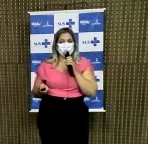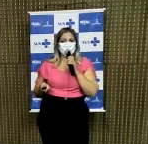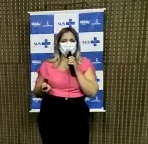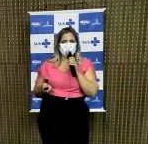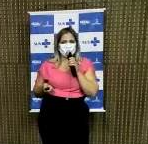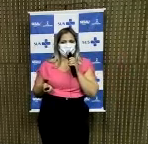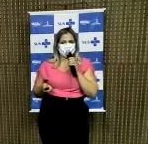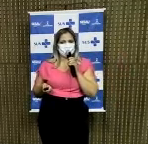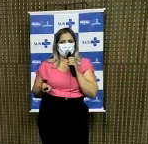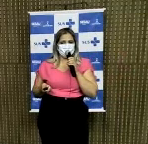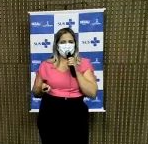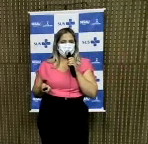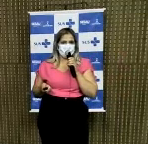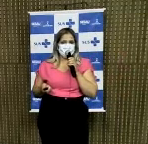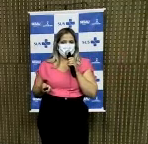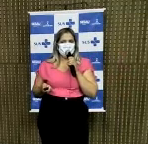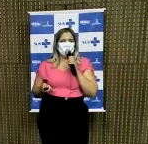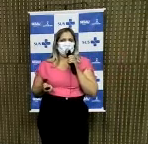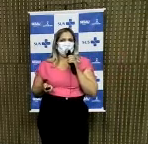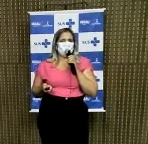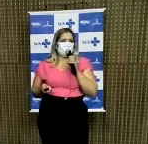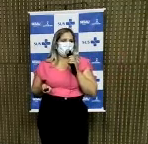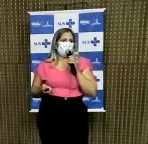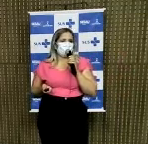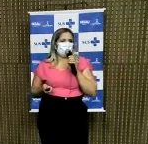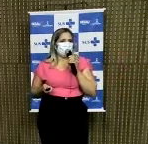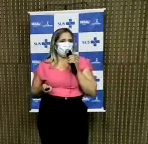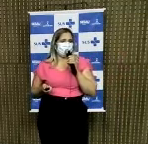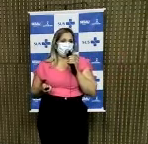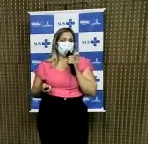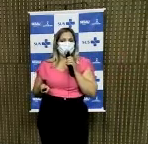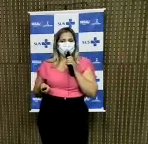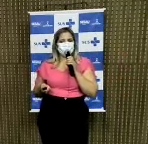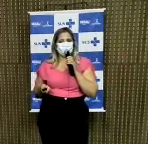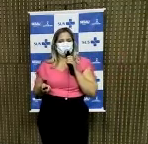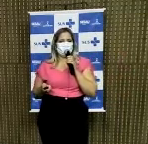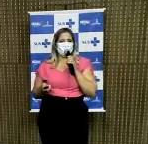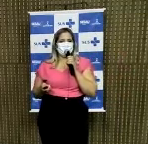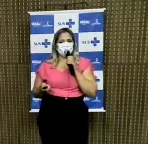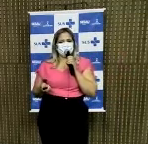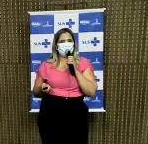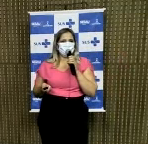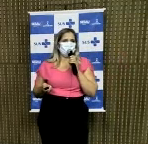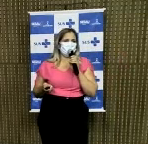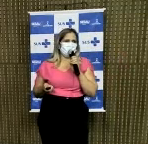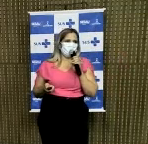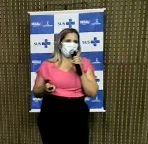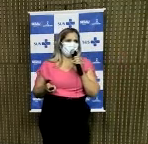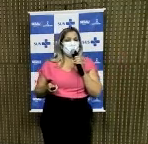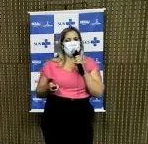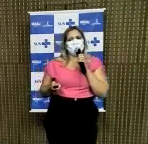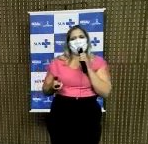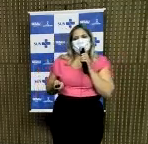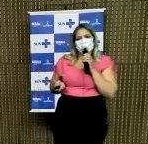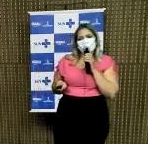obesos com IMC acima de 30, né? E é um indicador, não digamos que seja